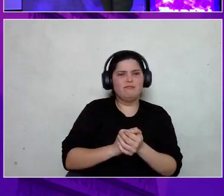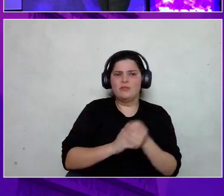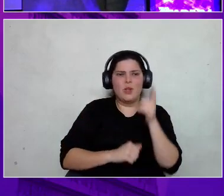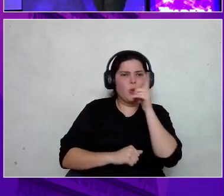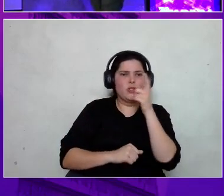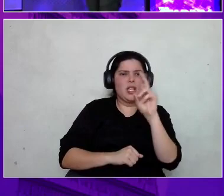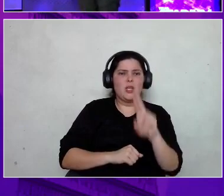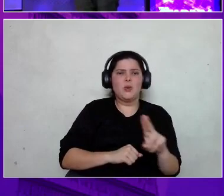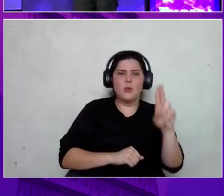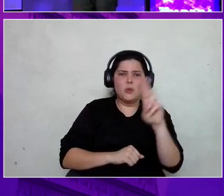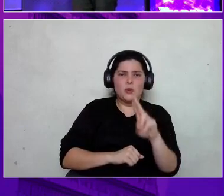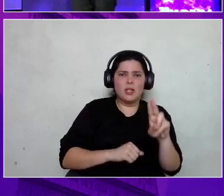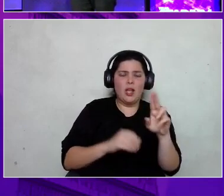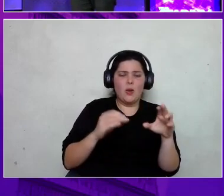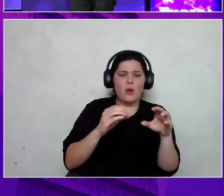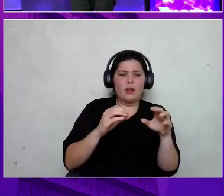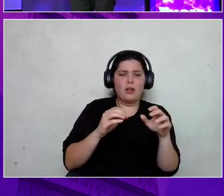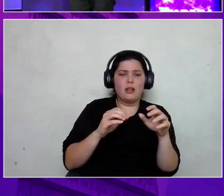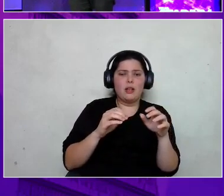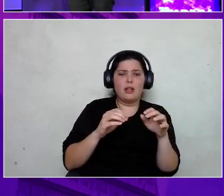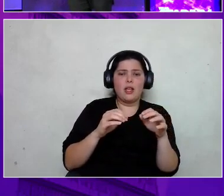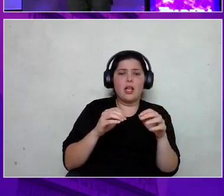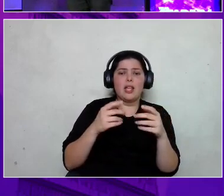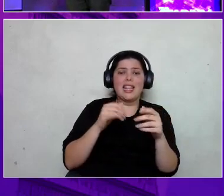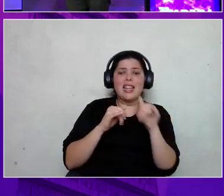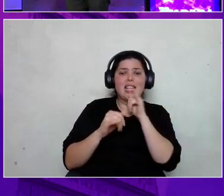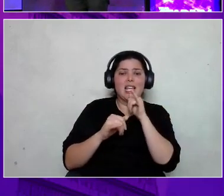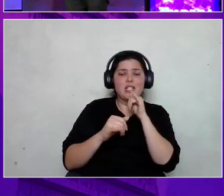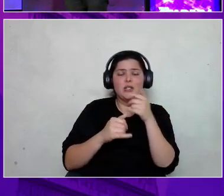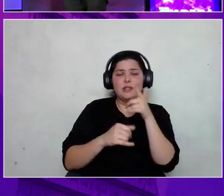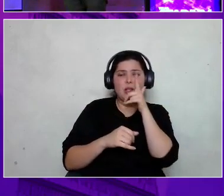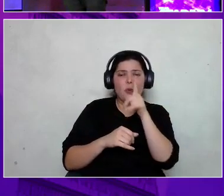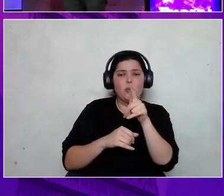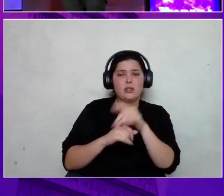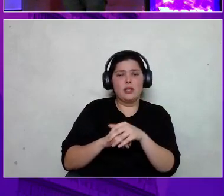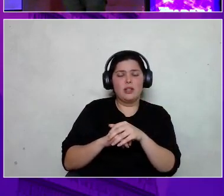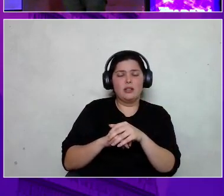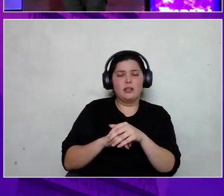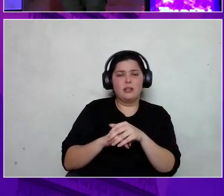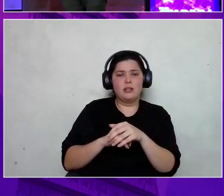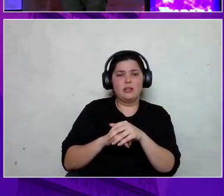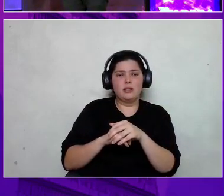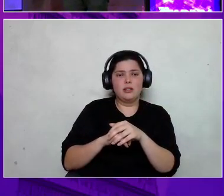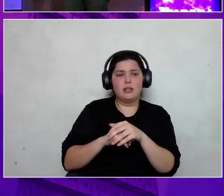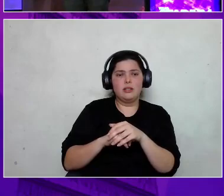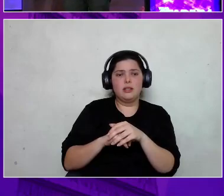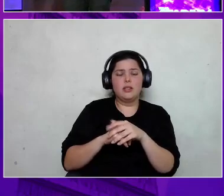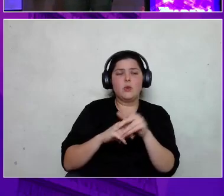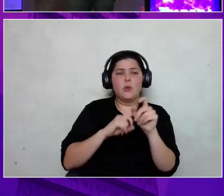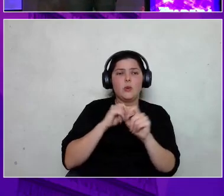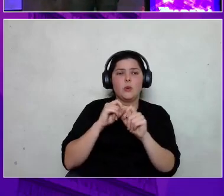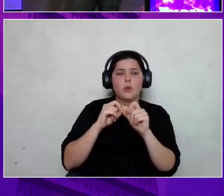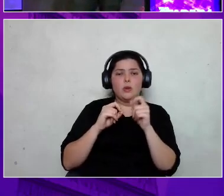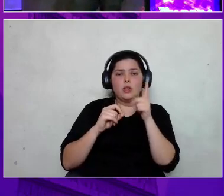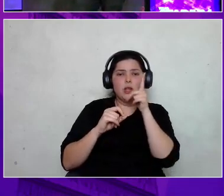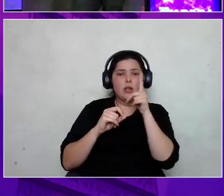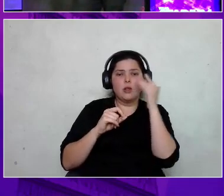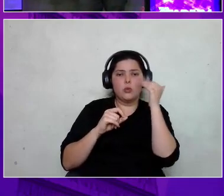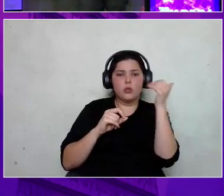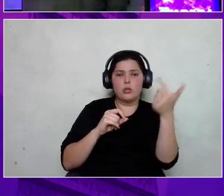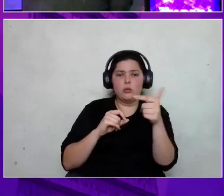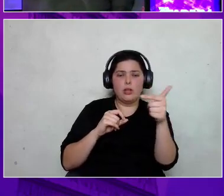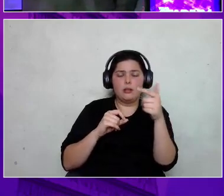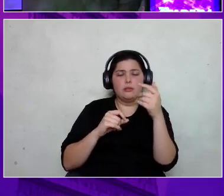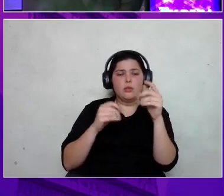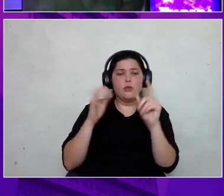completar essa situação de teste com uma probabilidade alta de sucesso. Isso implica diretamente